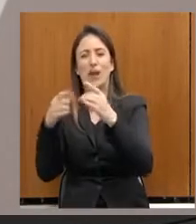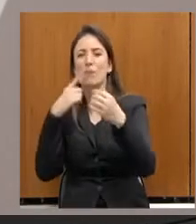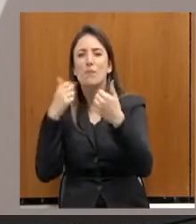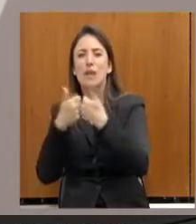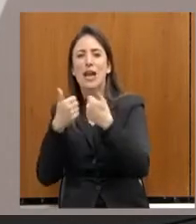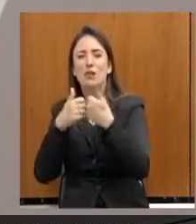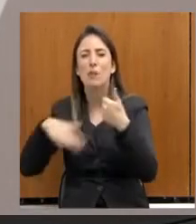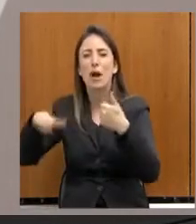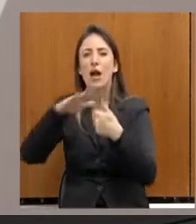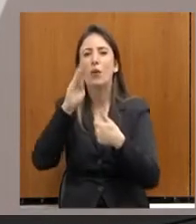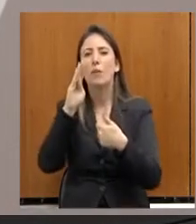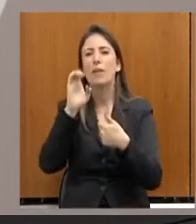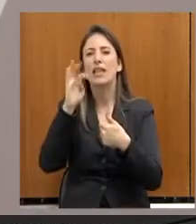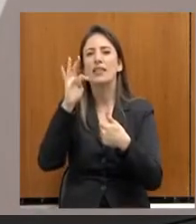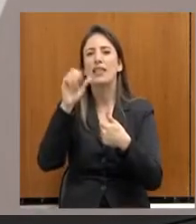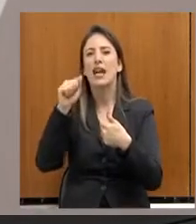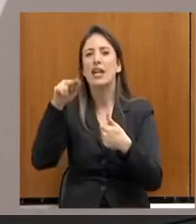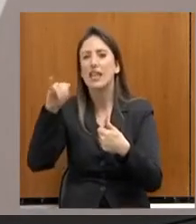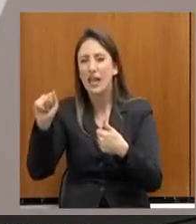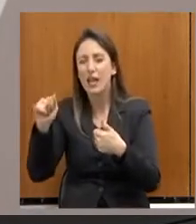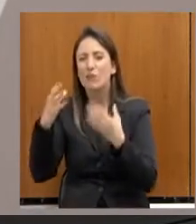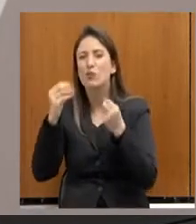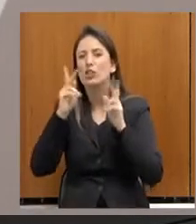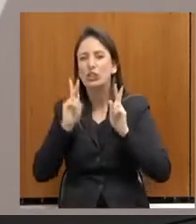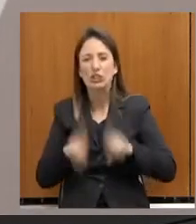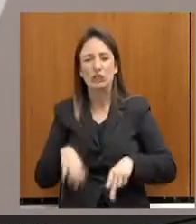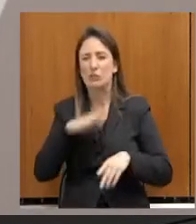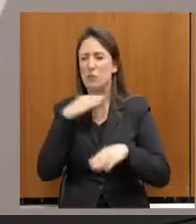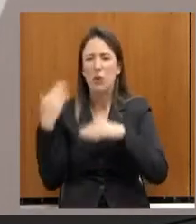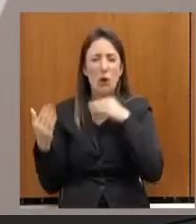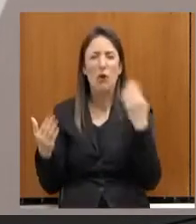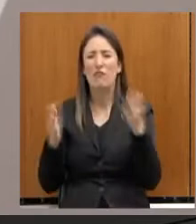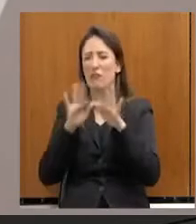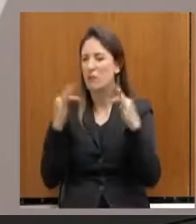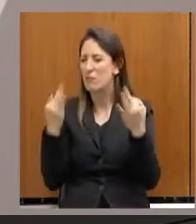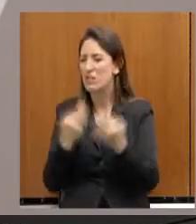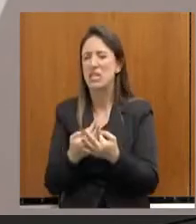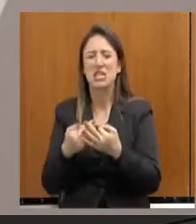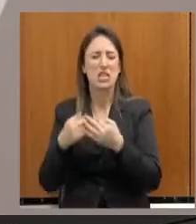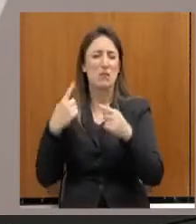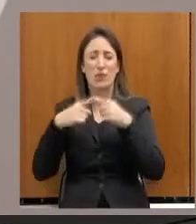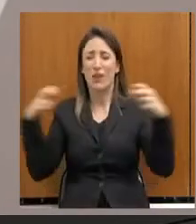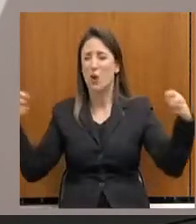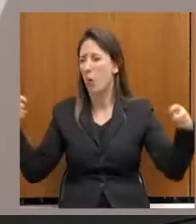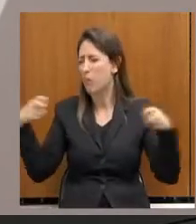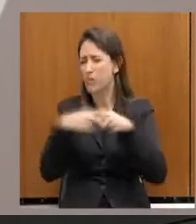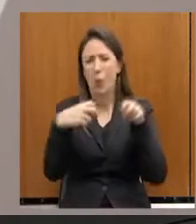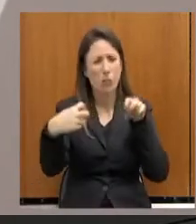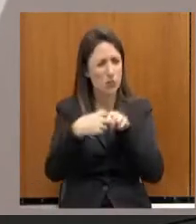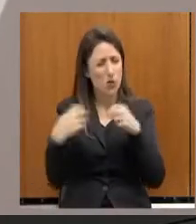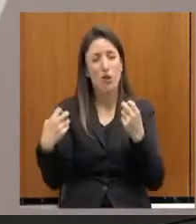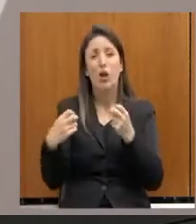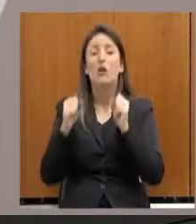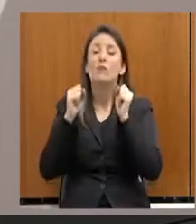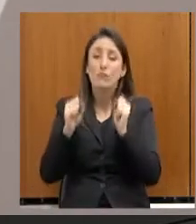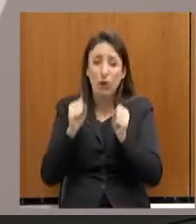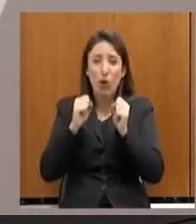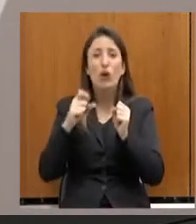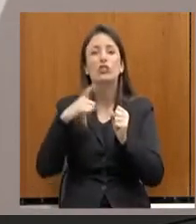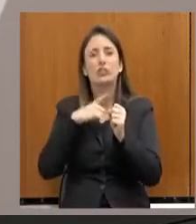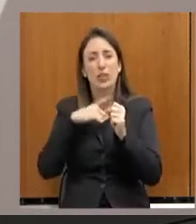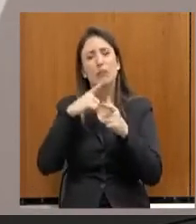gente direto caminhoneiros famílias então podemos ter problemas sim mas podemos ter compensações ambientais